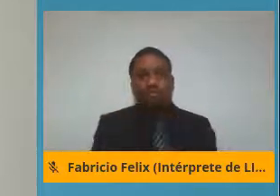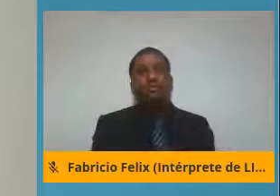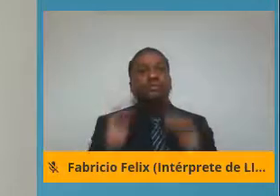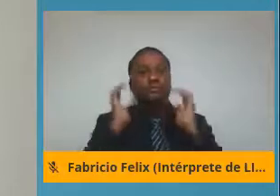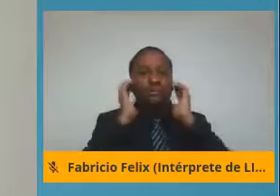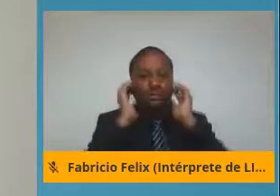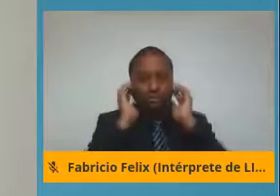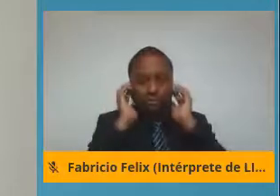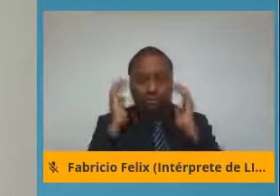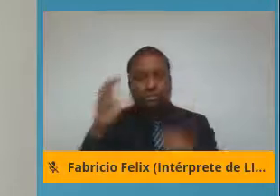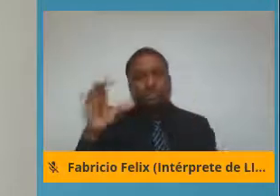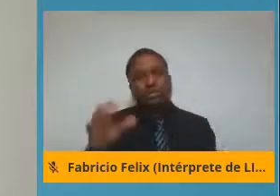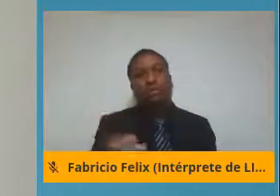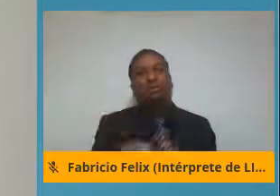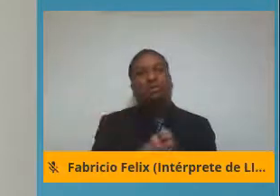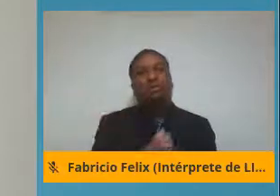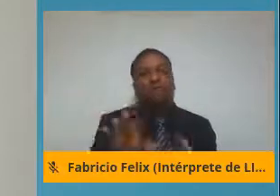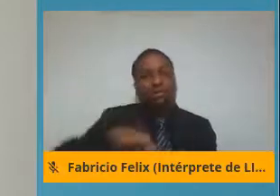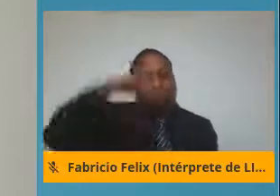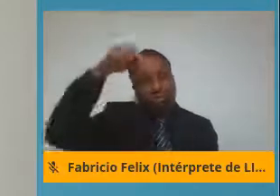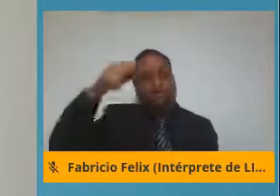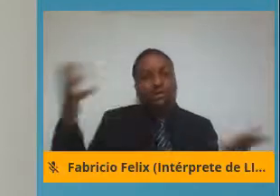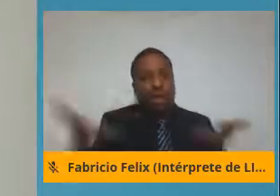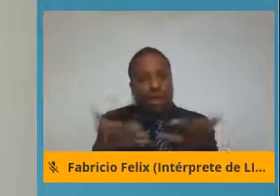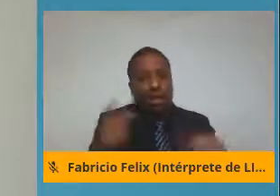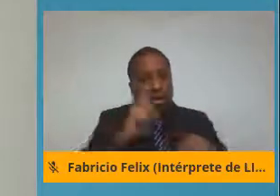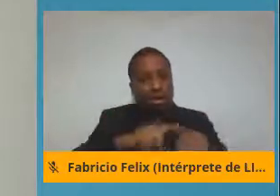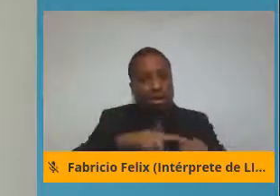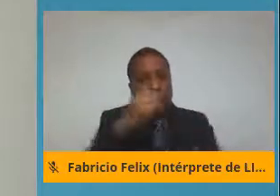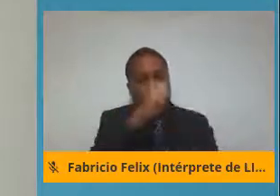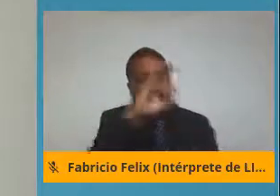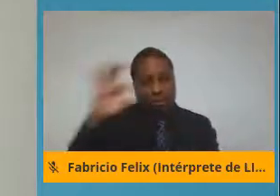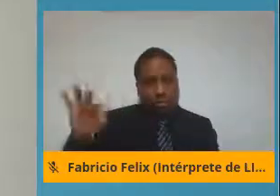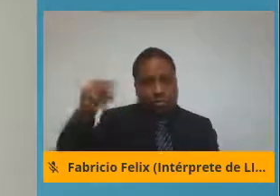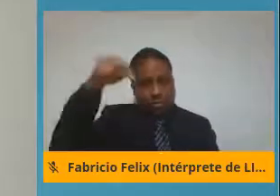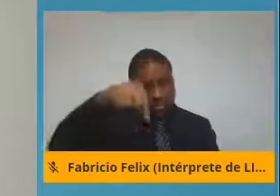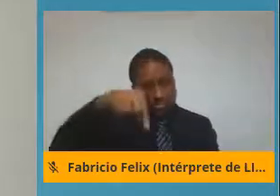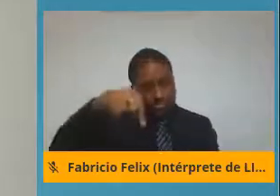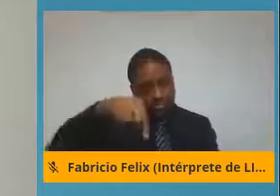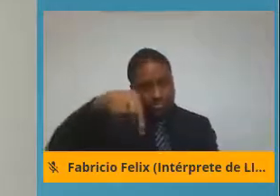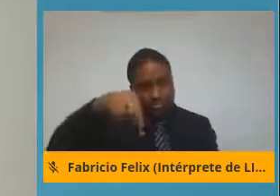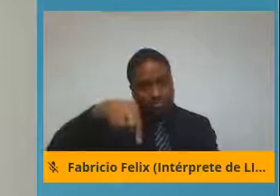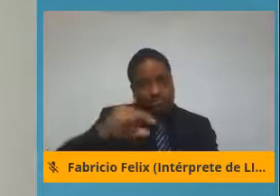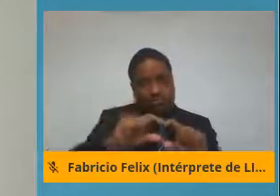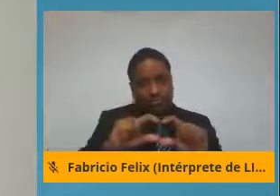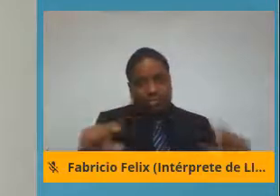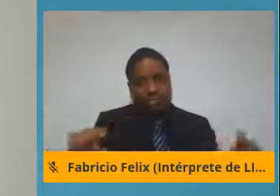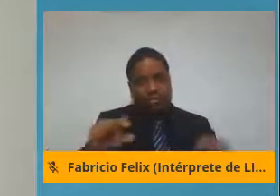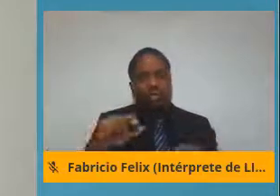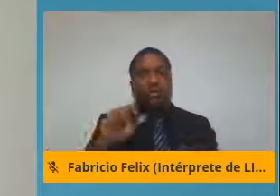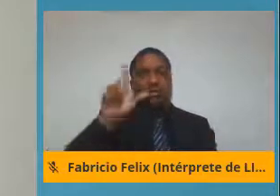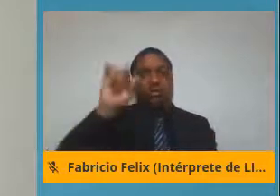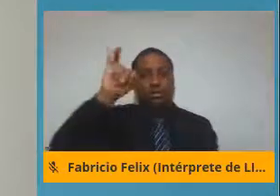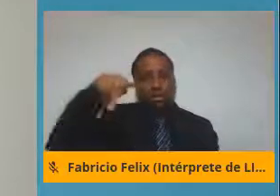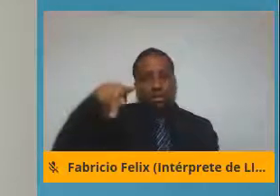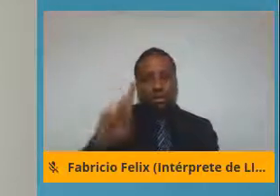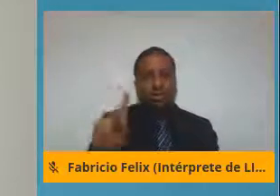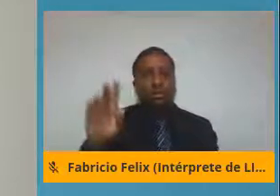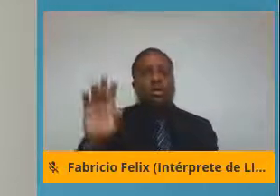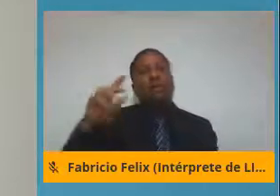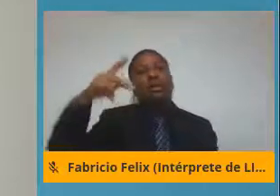dos sorteios. E agora, 8 horas, está lá embaixo o link para o Pint. Eu saindo daqui, estou indo para